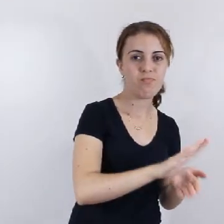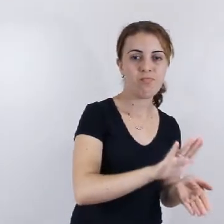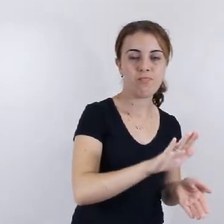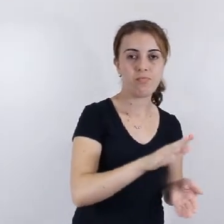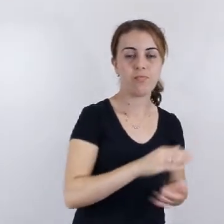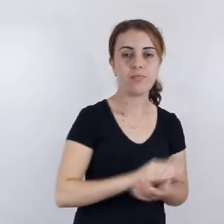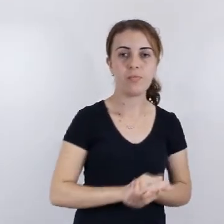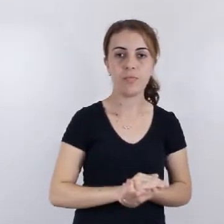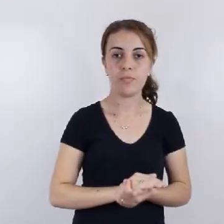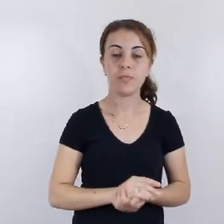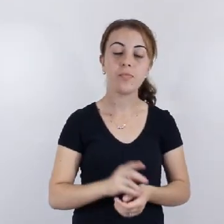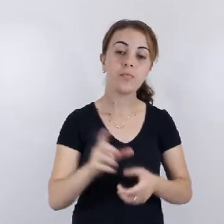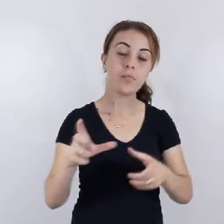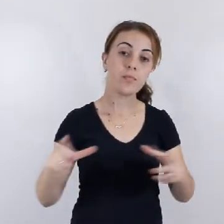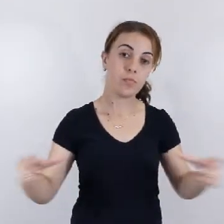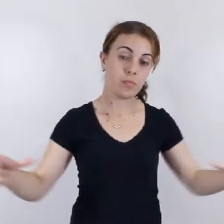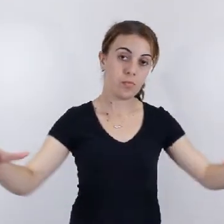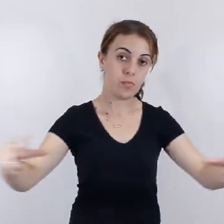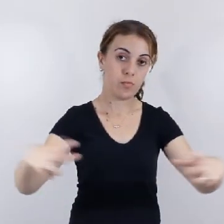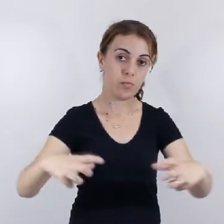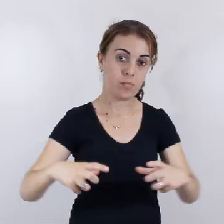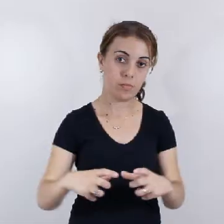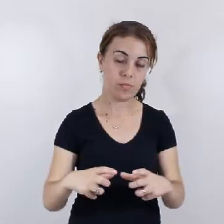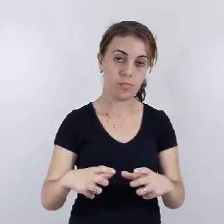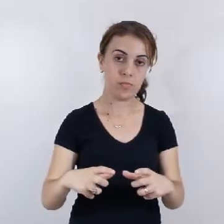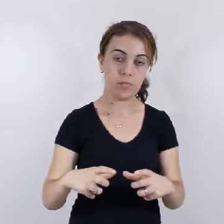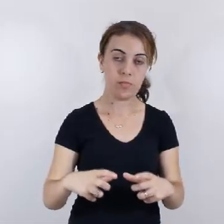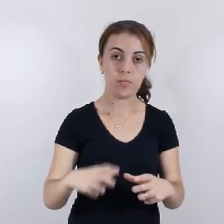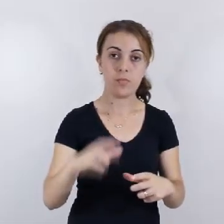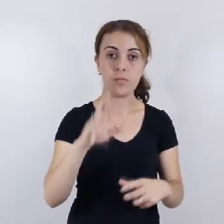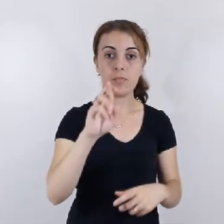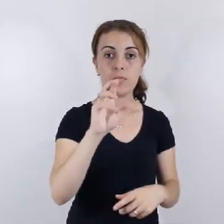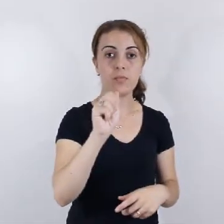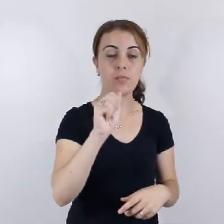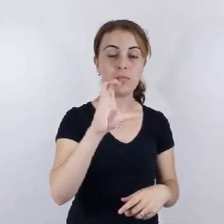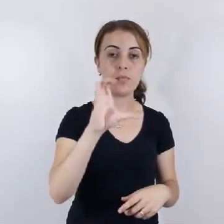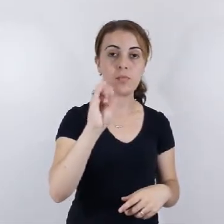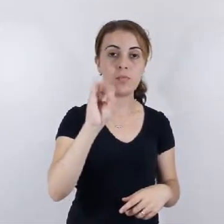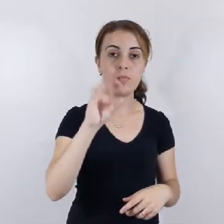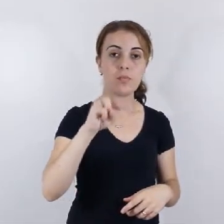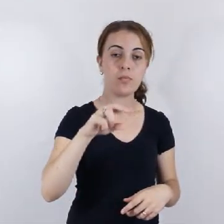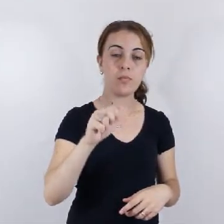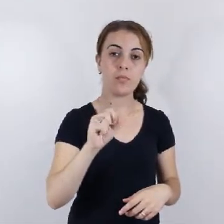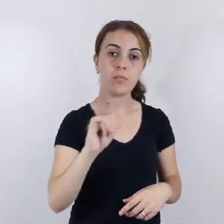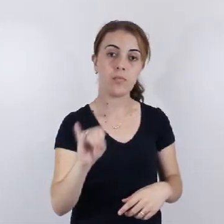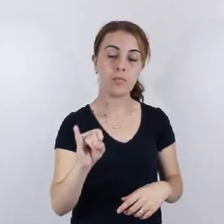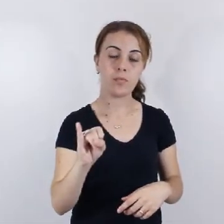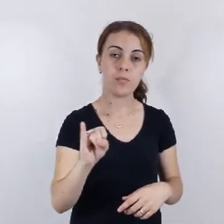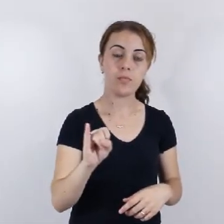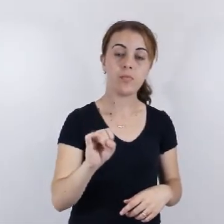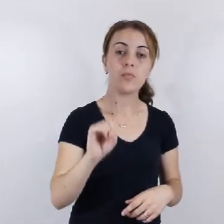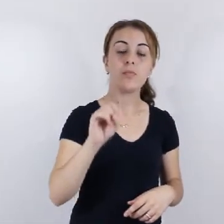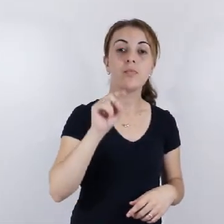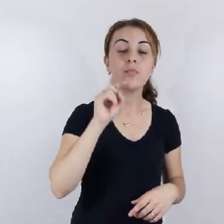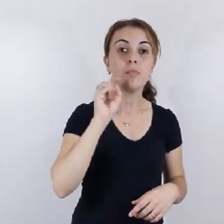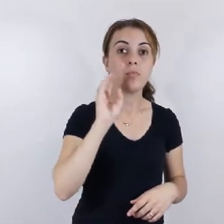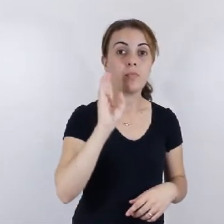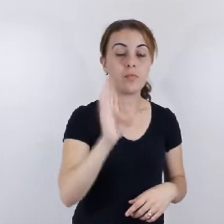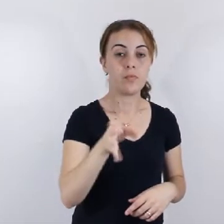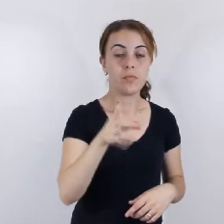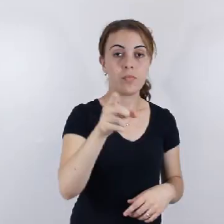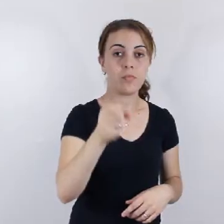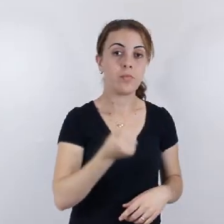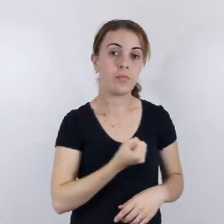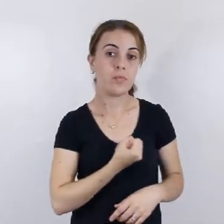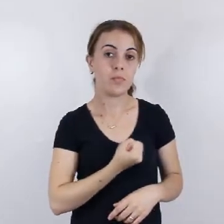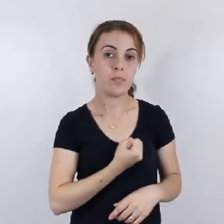indicava lucro e o símbolo de negativo, prejuízo. O conjunto dos números racionais, como o próprio nome